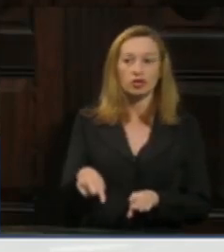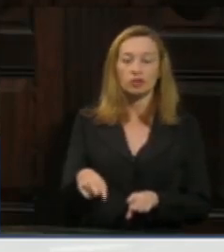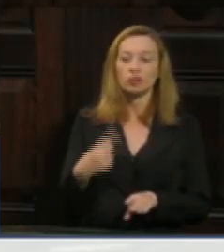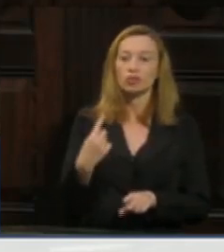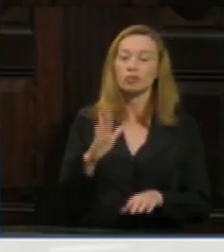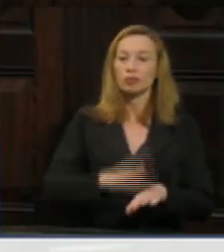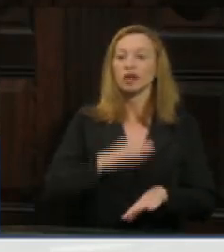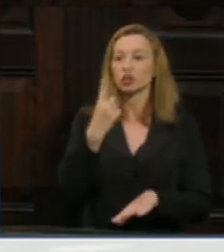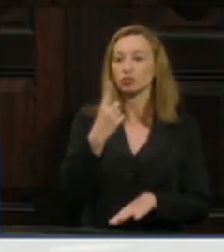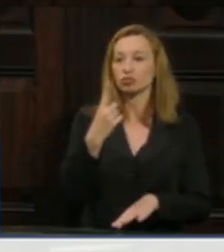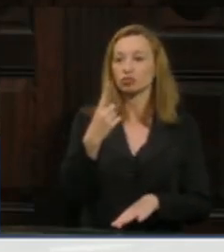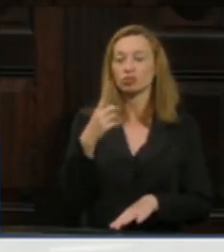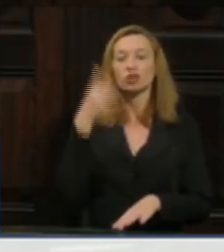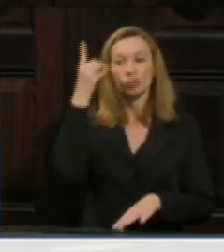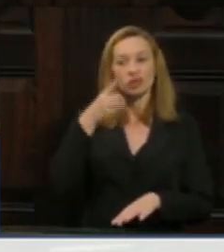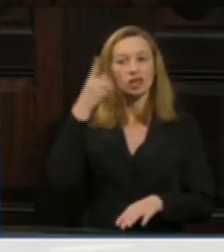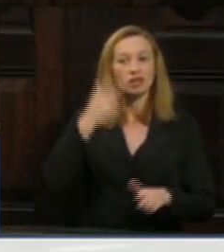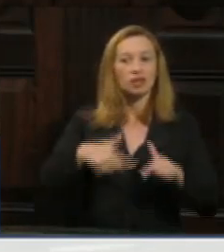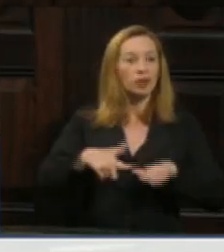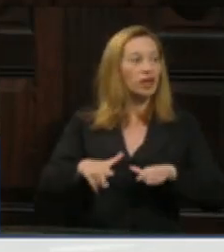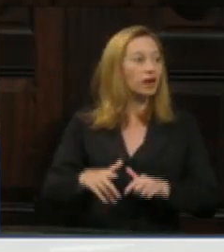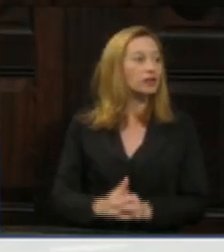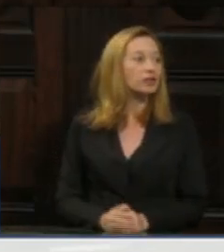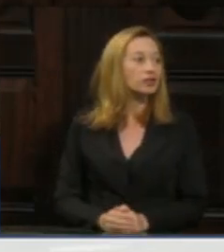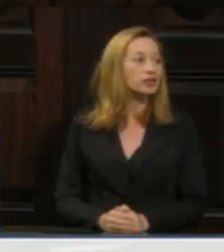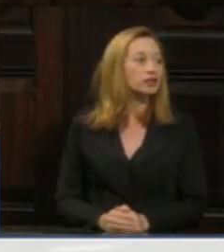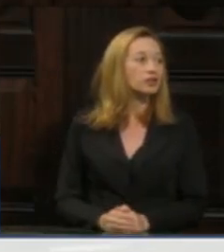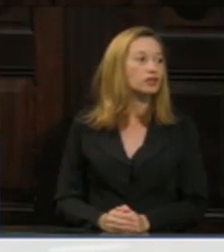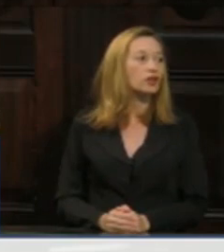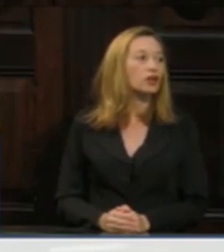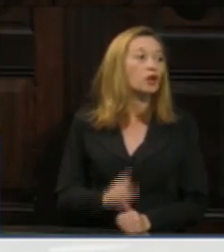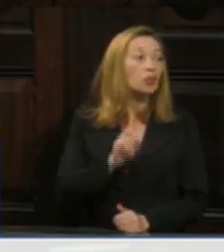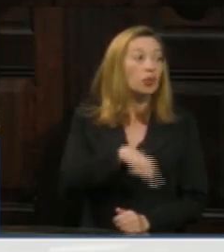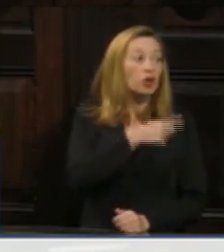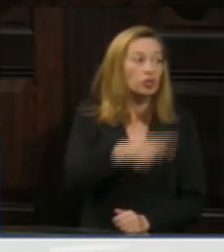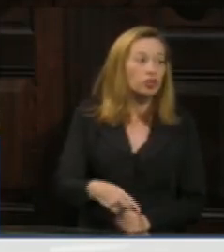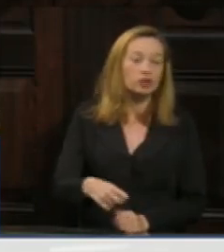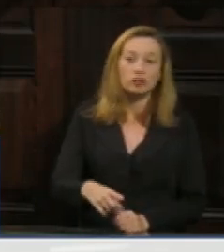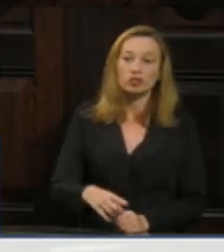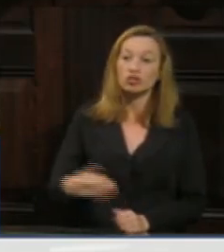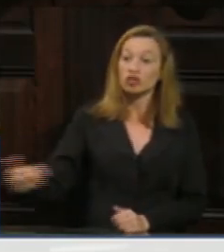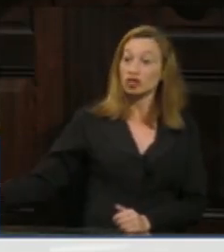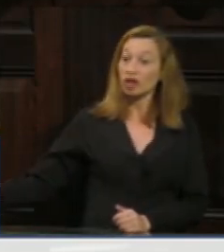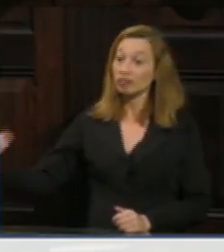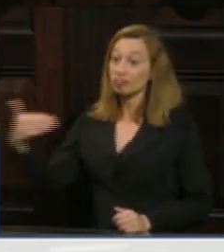que alcançam o poder legislativo,